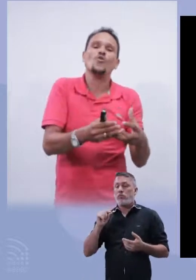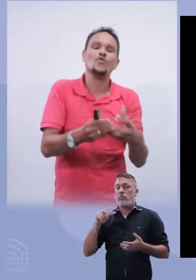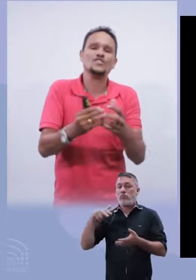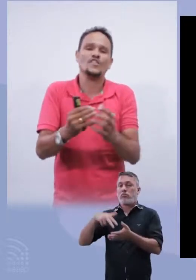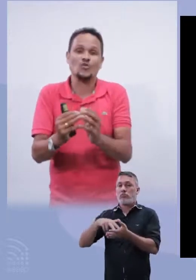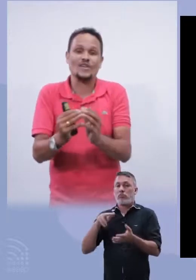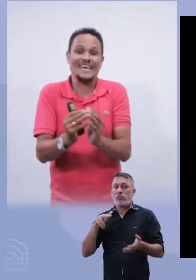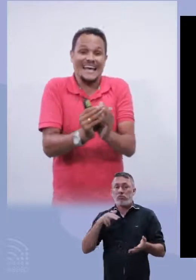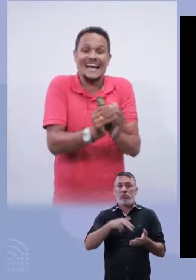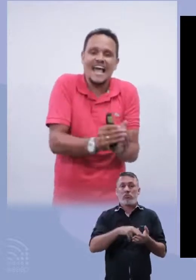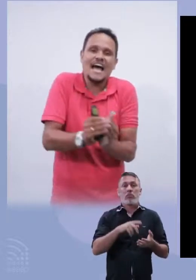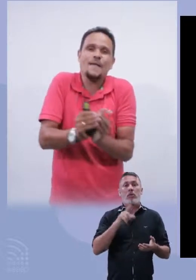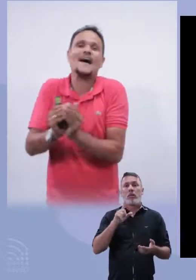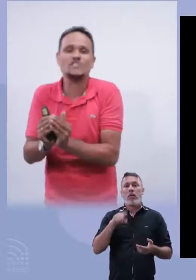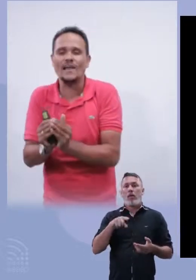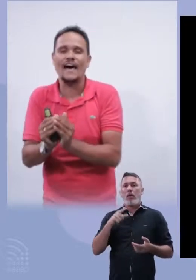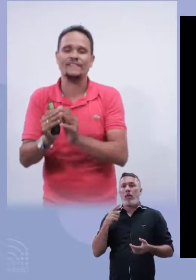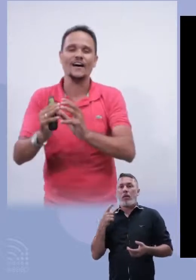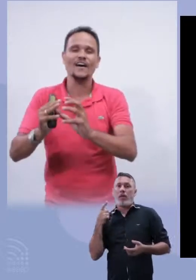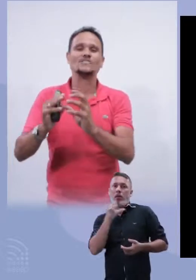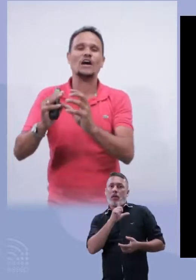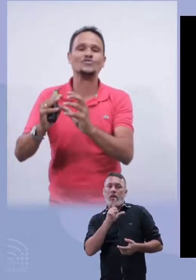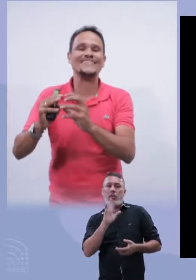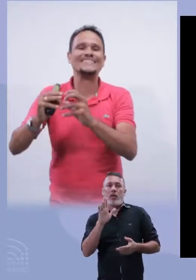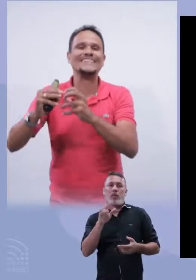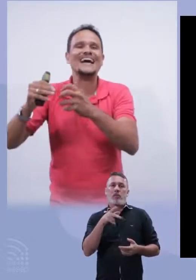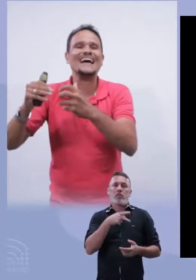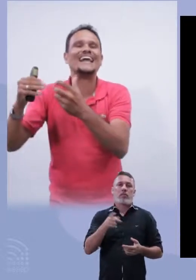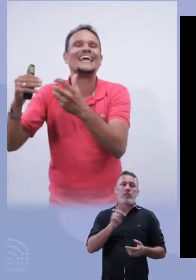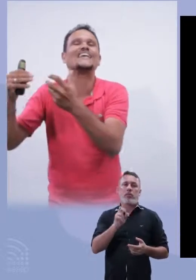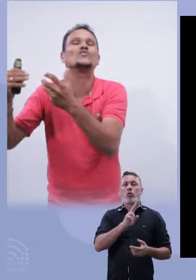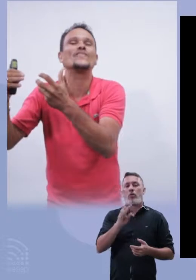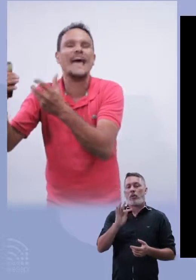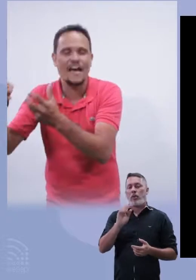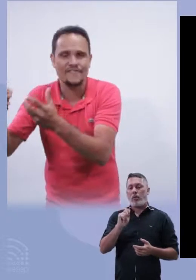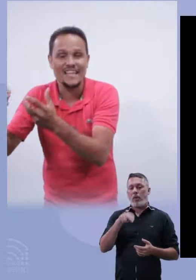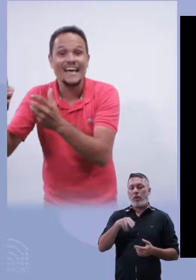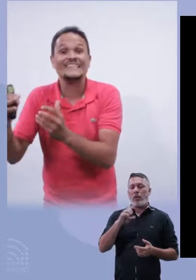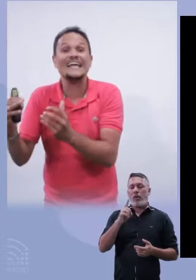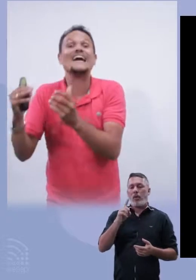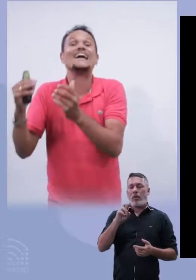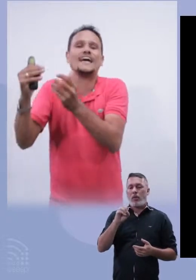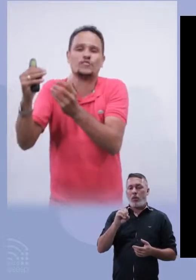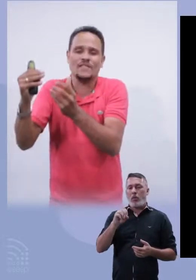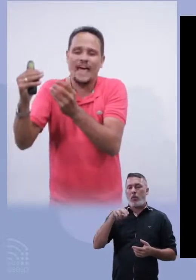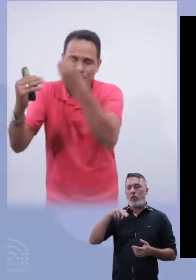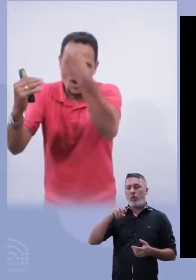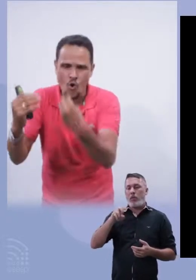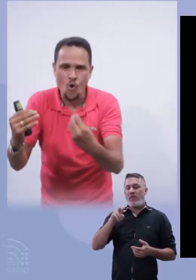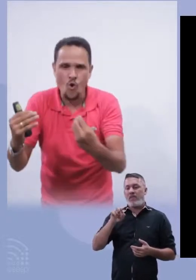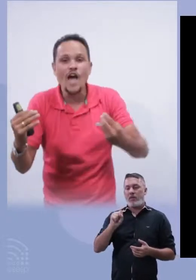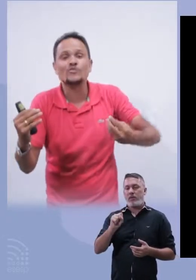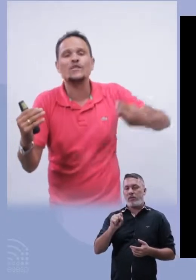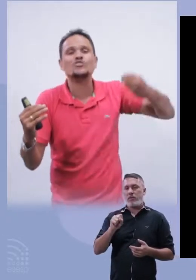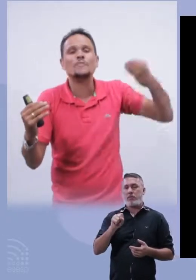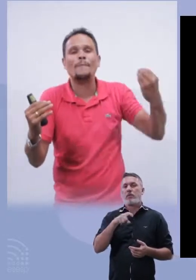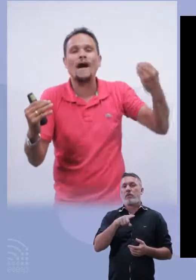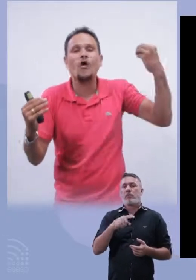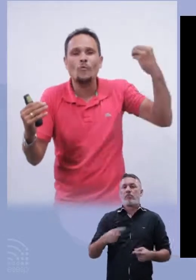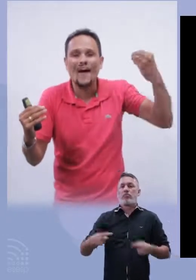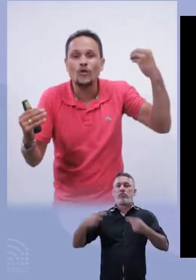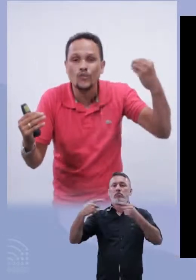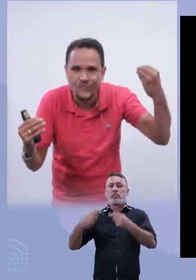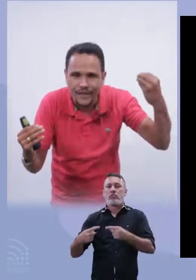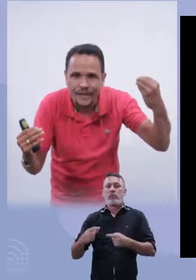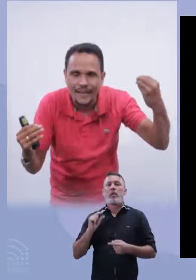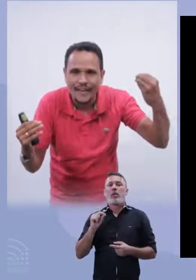então, um indivíduo que ganha, mas não leva. Um tal de Tancredo Neves. Tancredo Neves concorre com um tal de